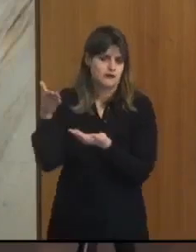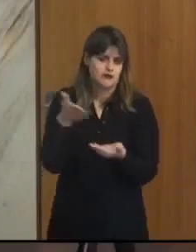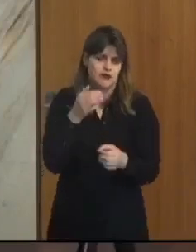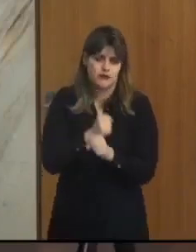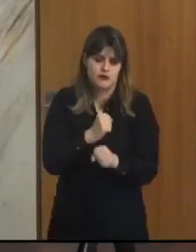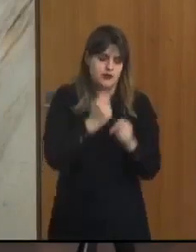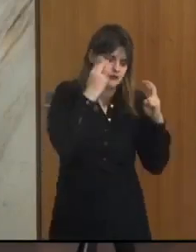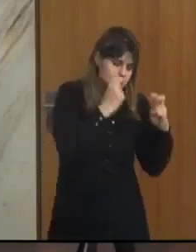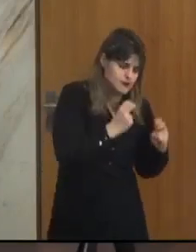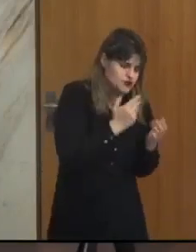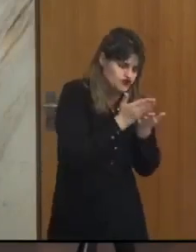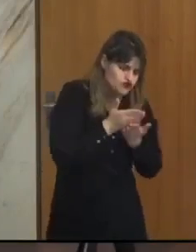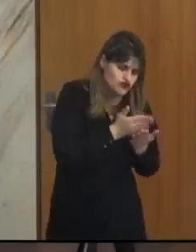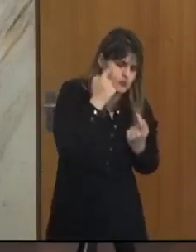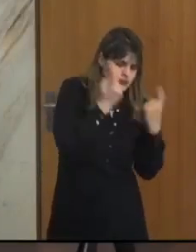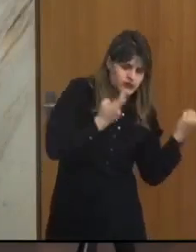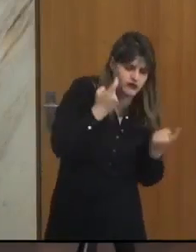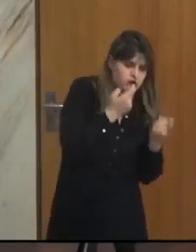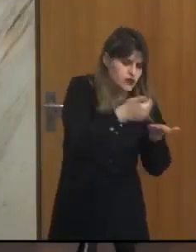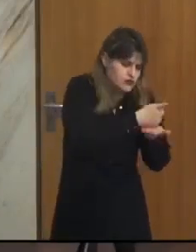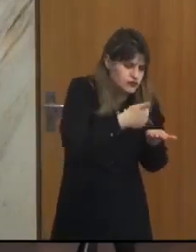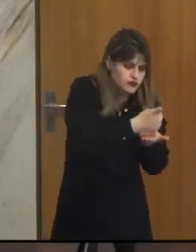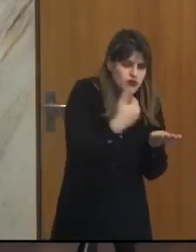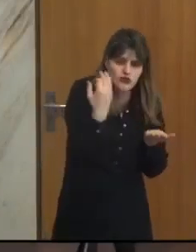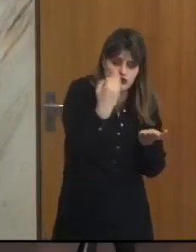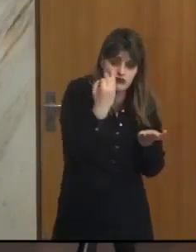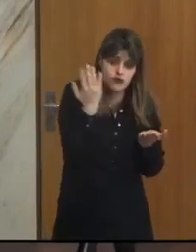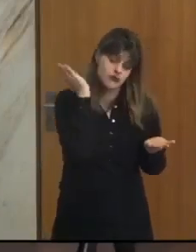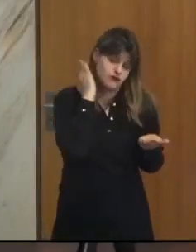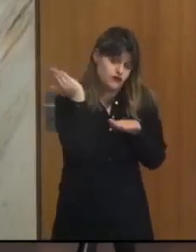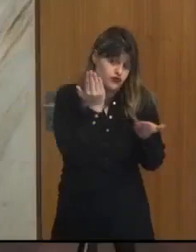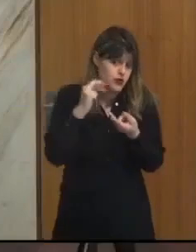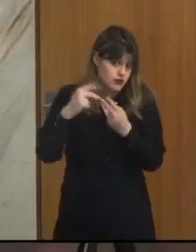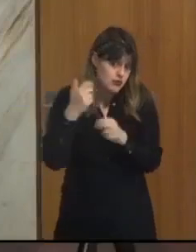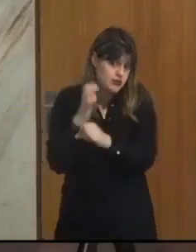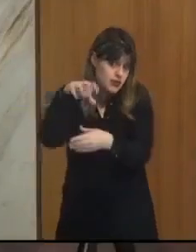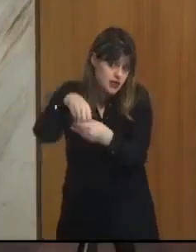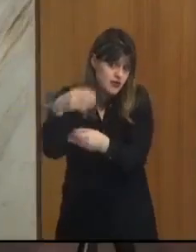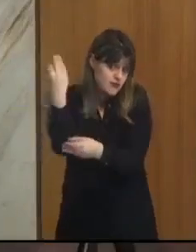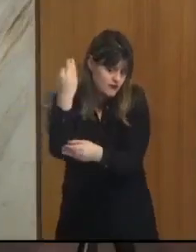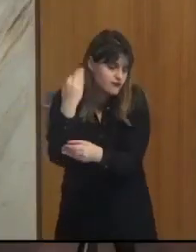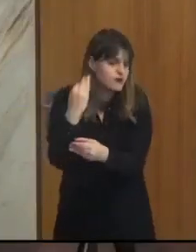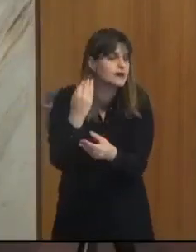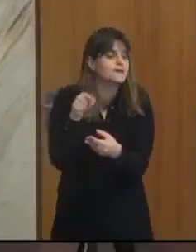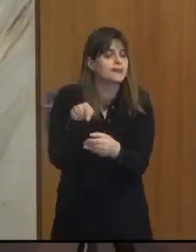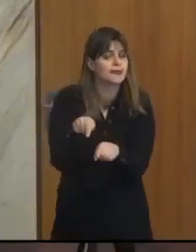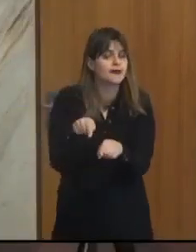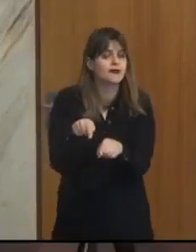estudo, de pesquisa e de estudo, que, como funcionária da autarquia, acaba por ficar